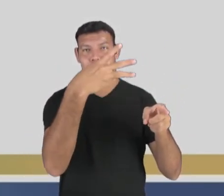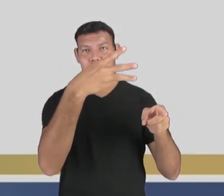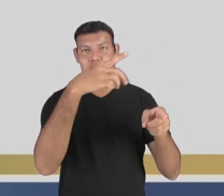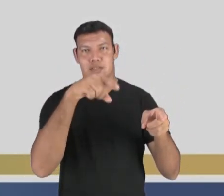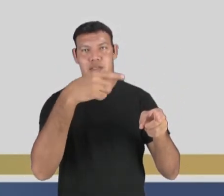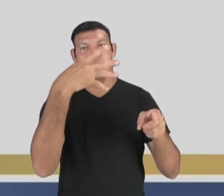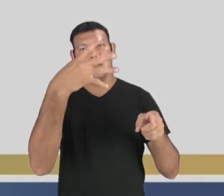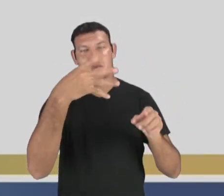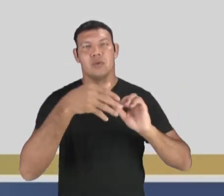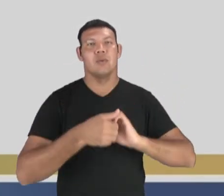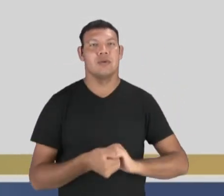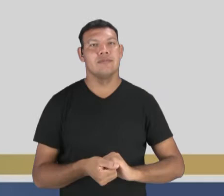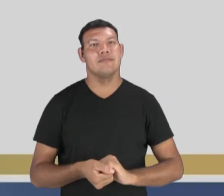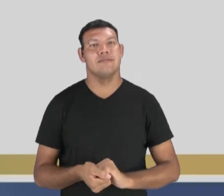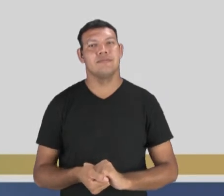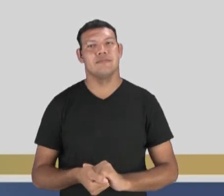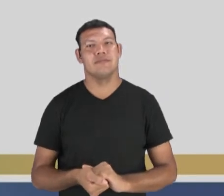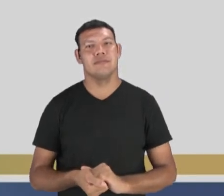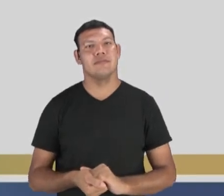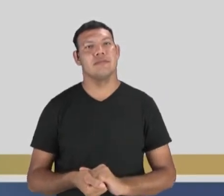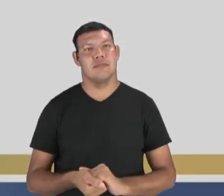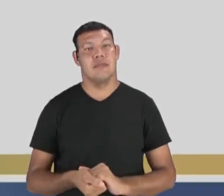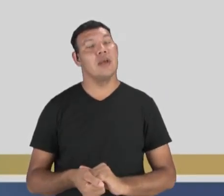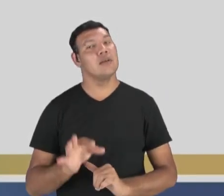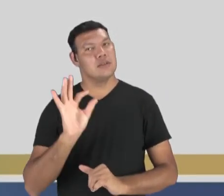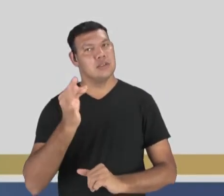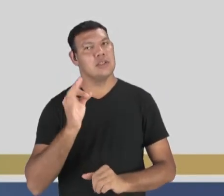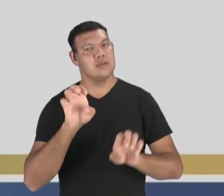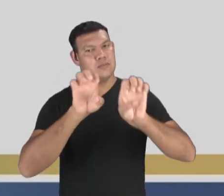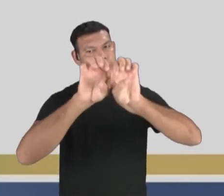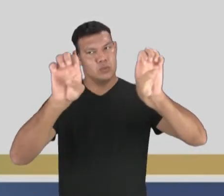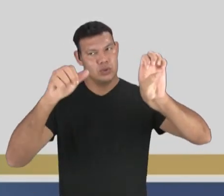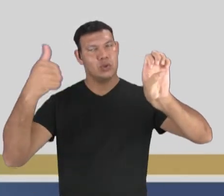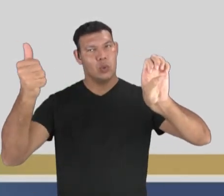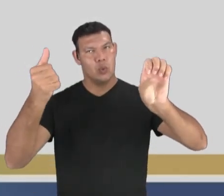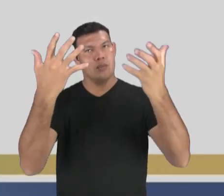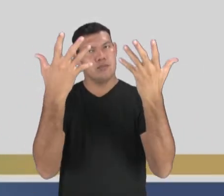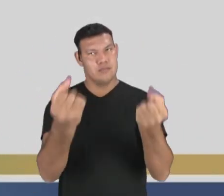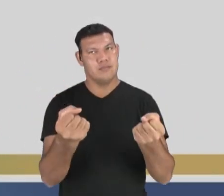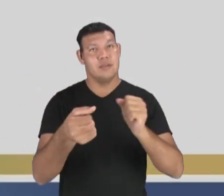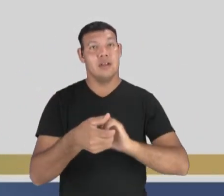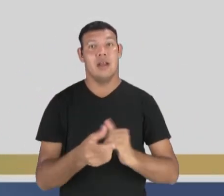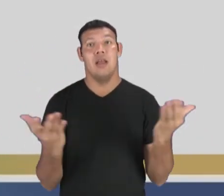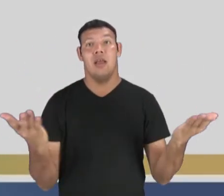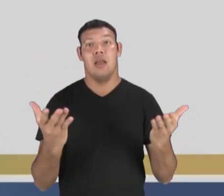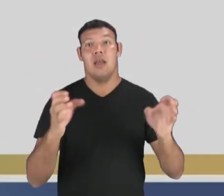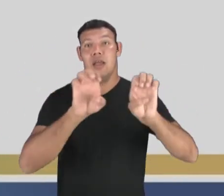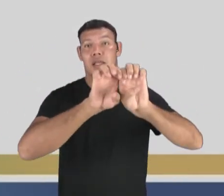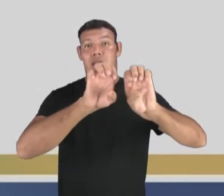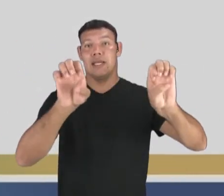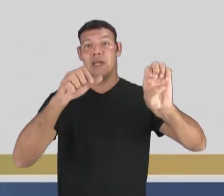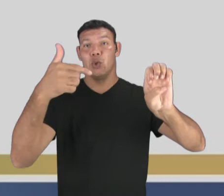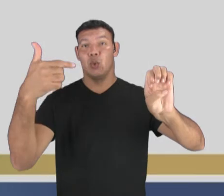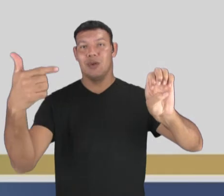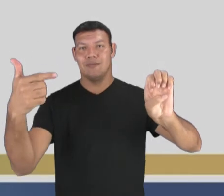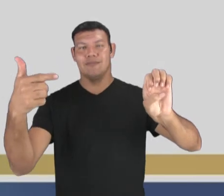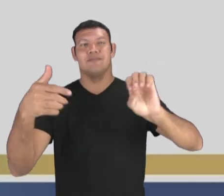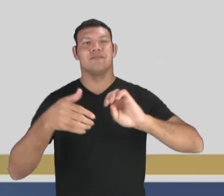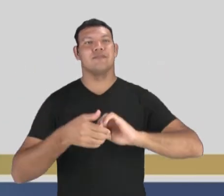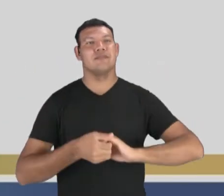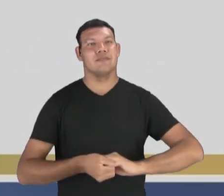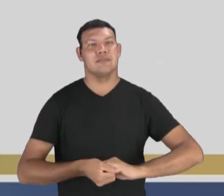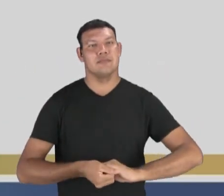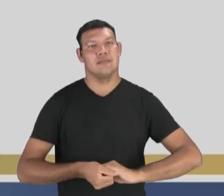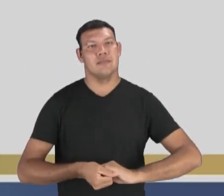admite solução como para essa terna. Tudo bem? Agora vamos verificar para a